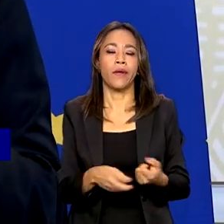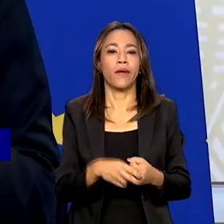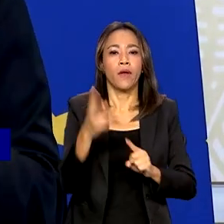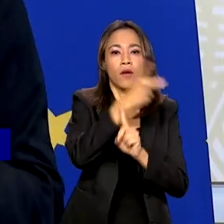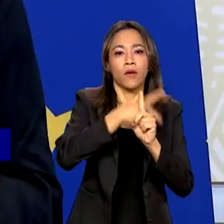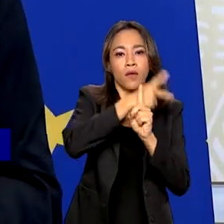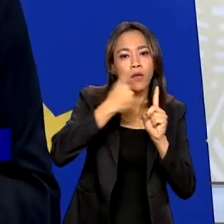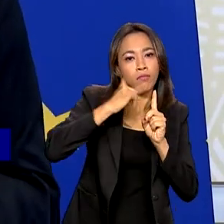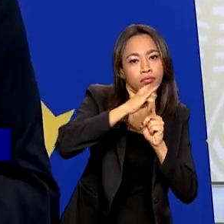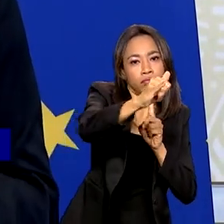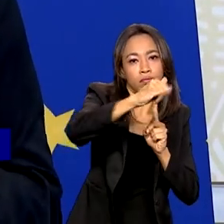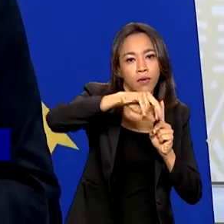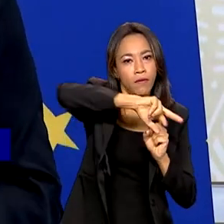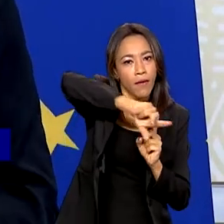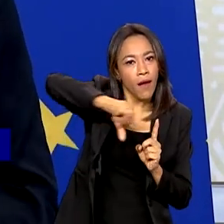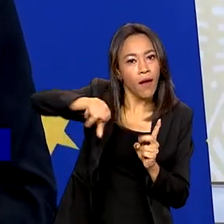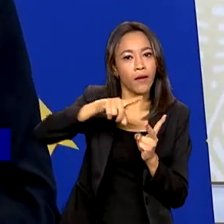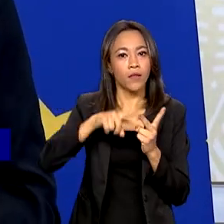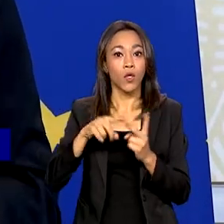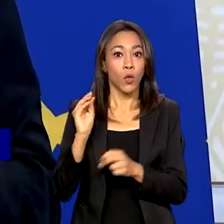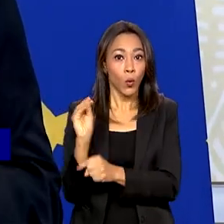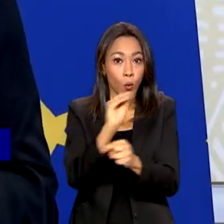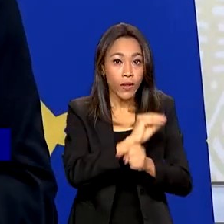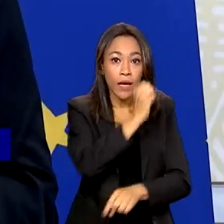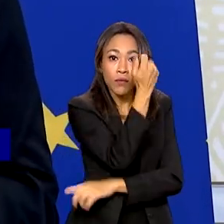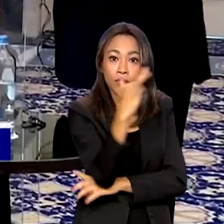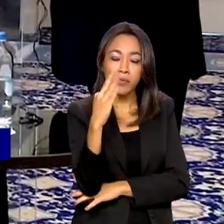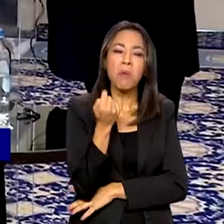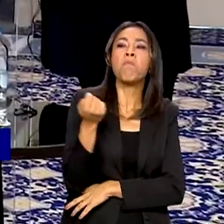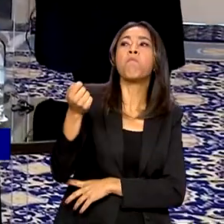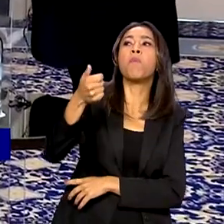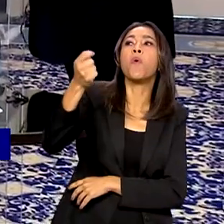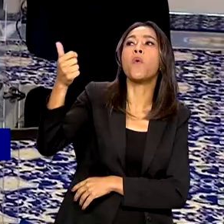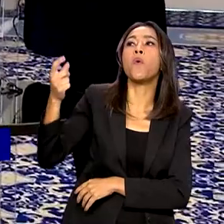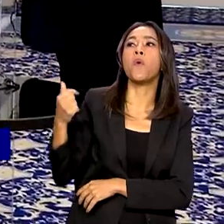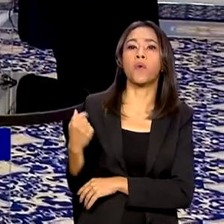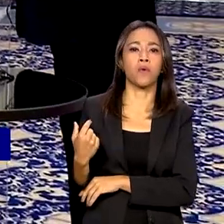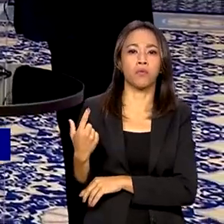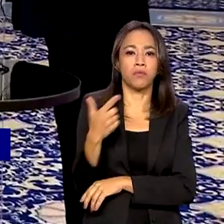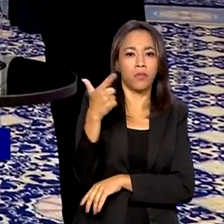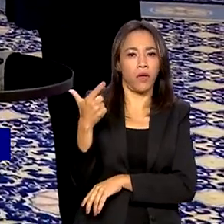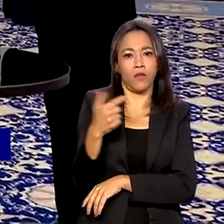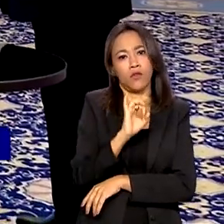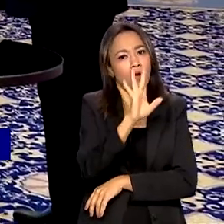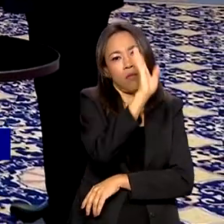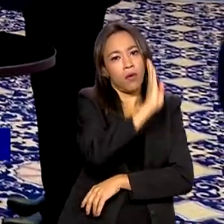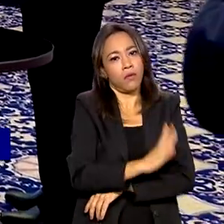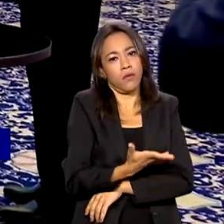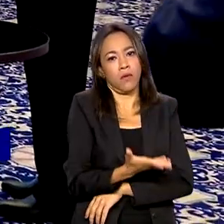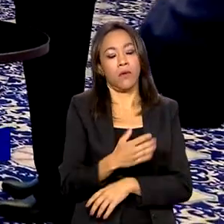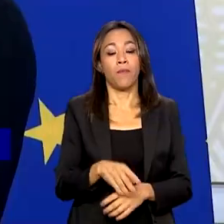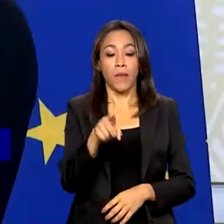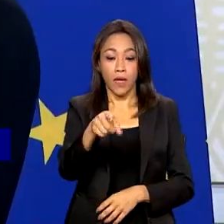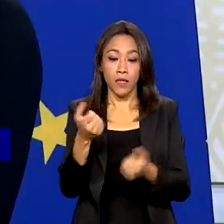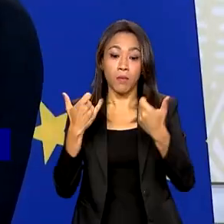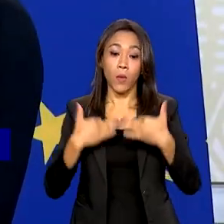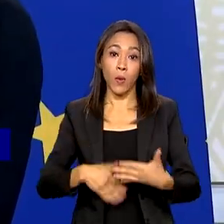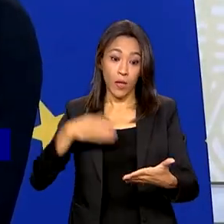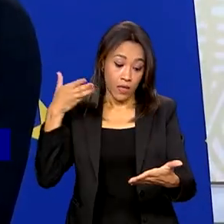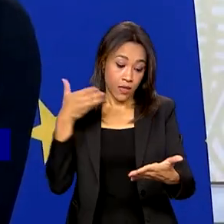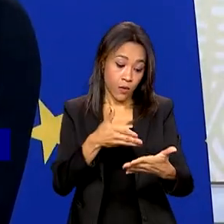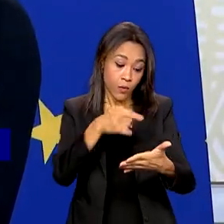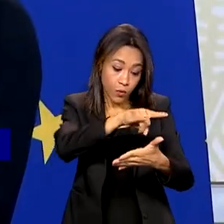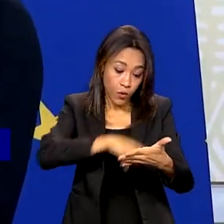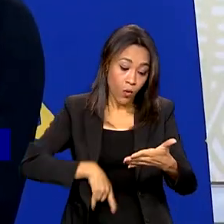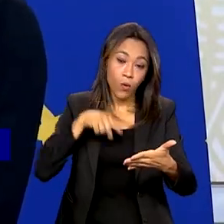limpa, de preservação do que nós. Pouca gente. Lula também afirmou que, dentro do acordo, não abre mão